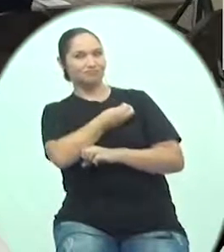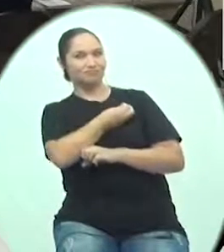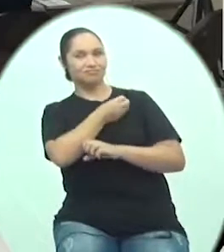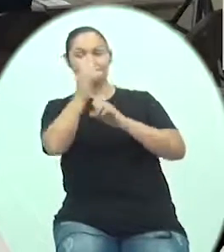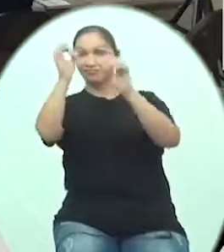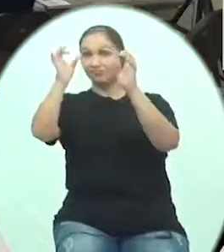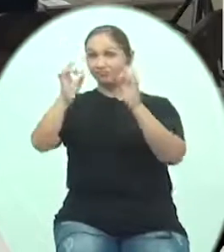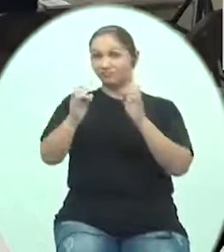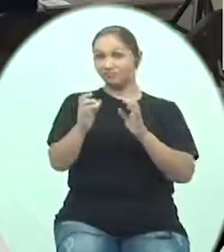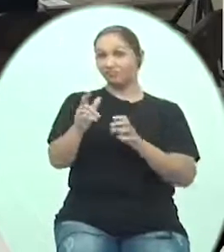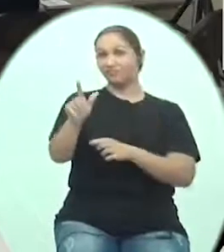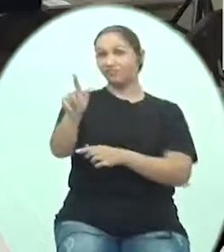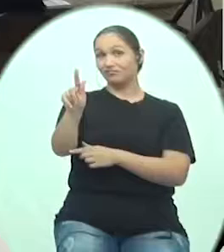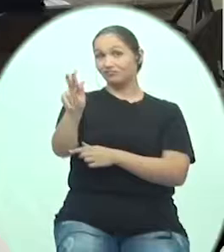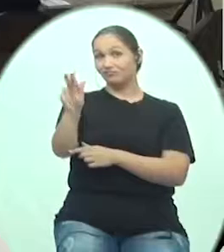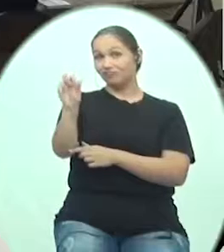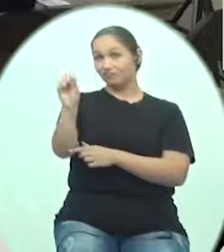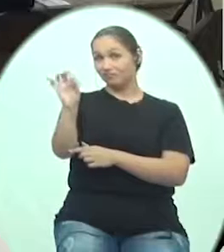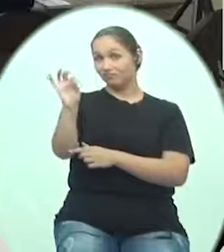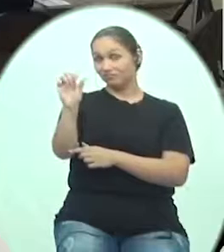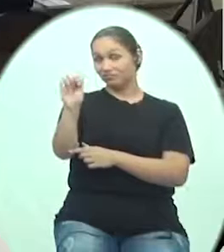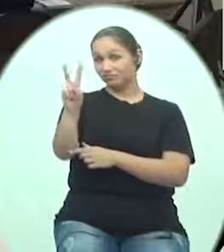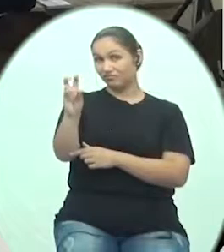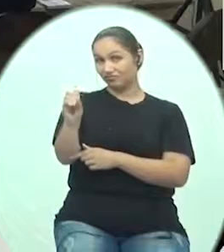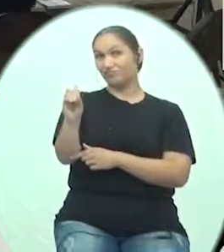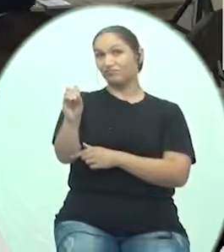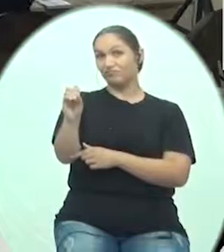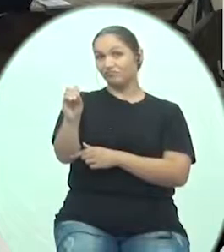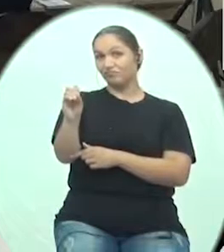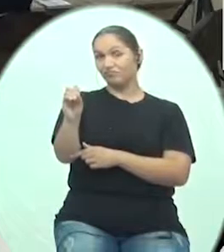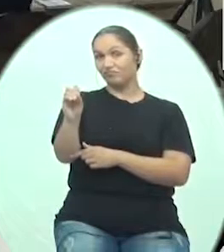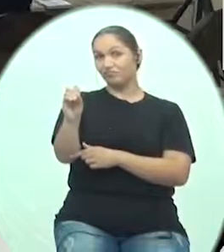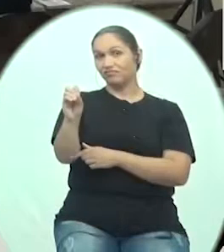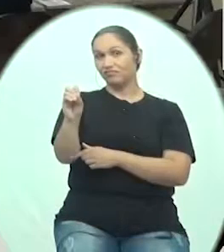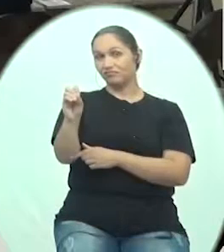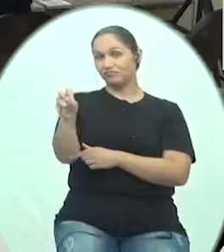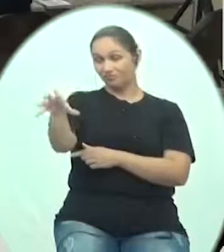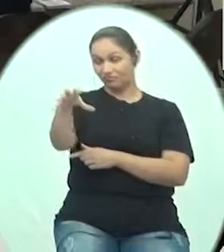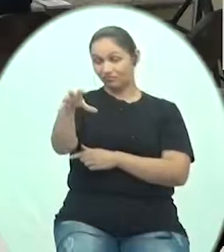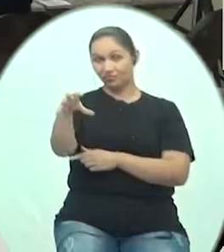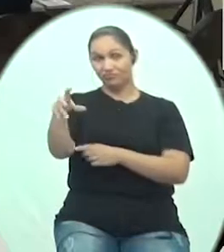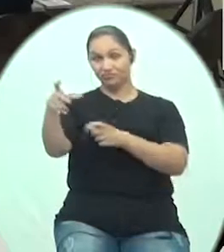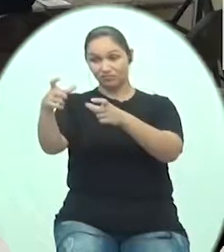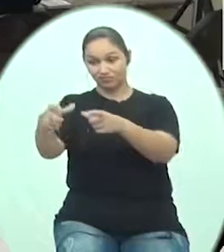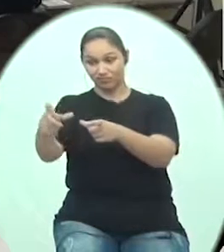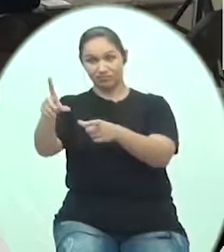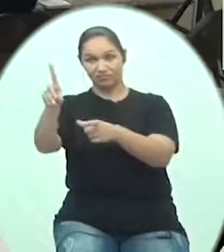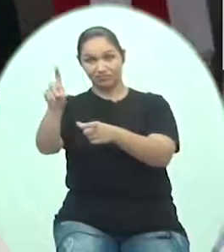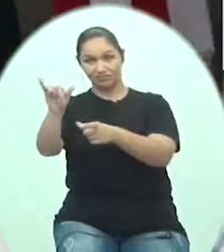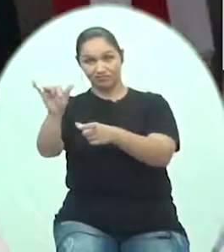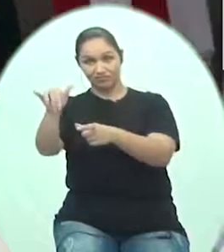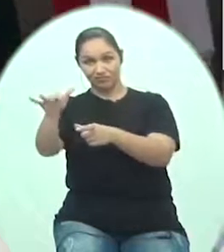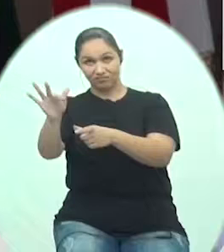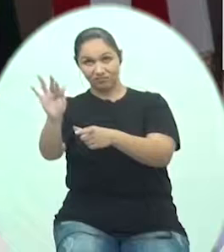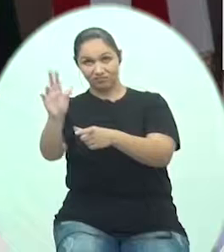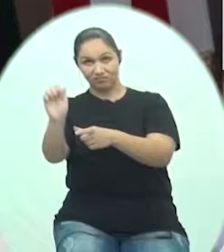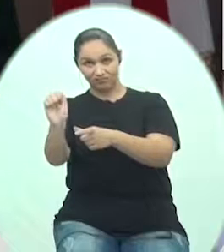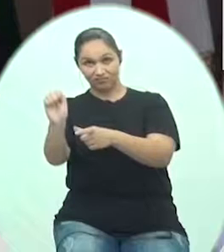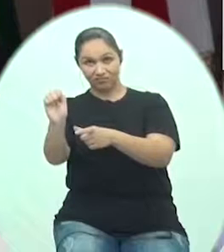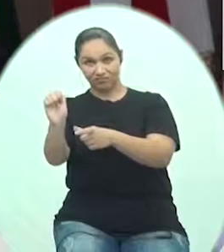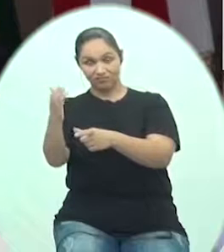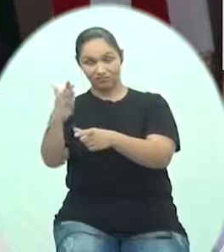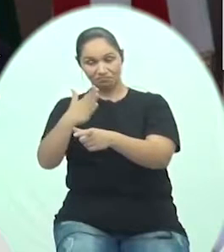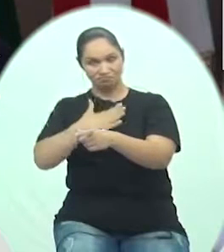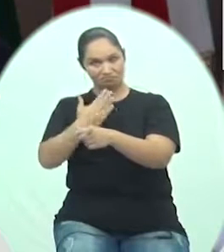especial Gustavo infra meu amigo da nossa região tenho uma grande